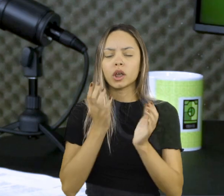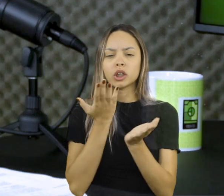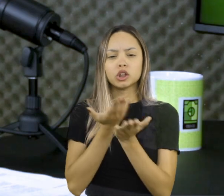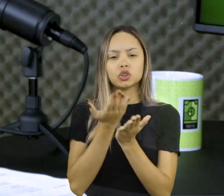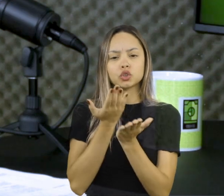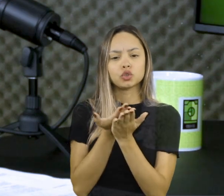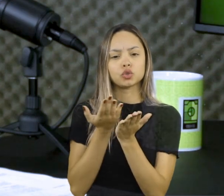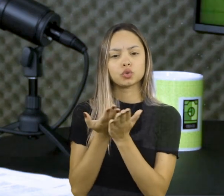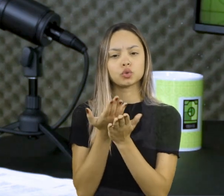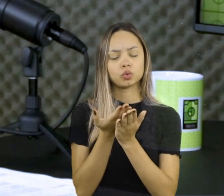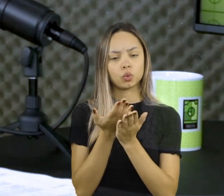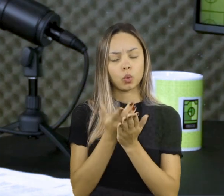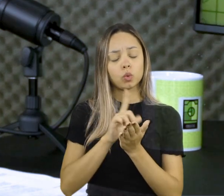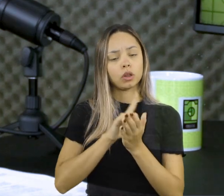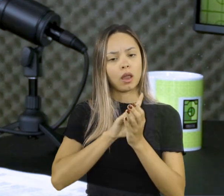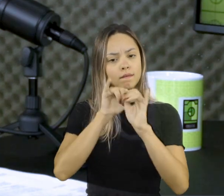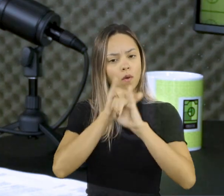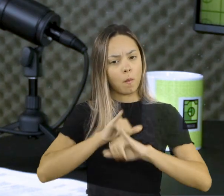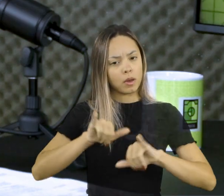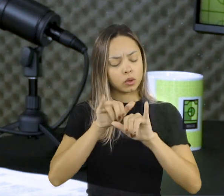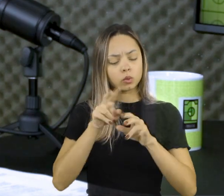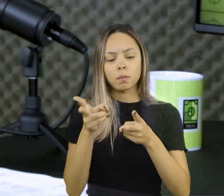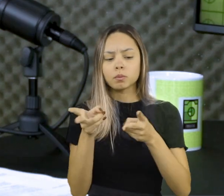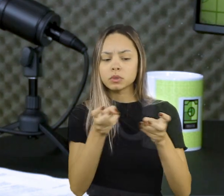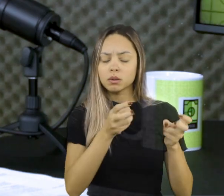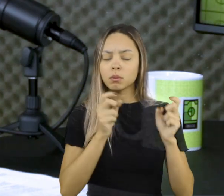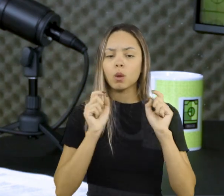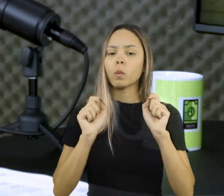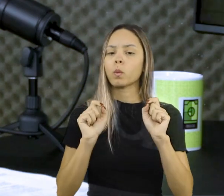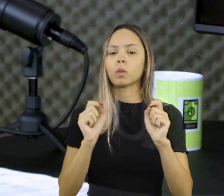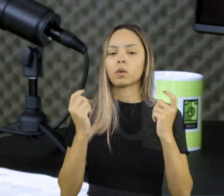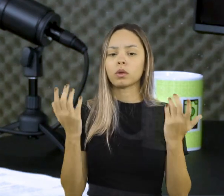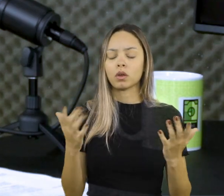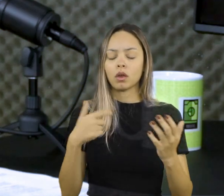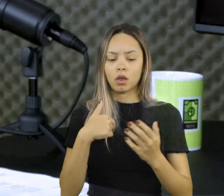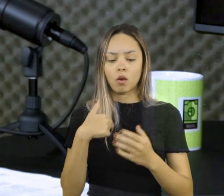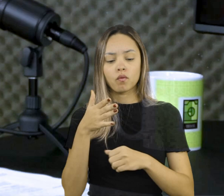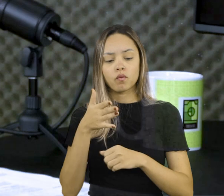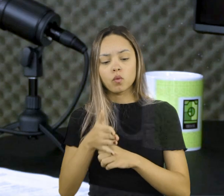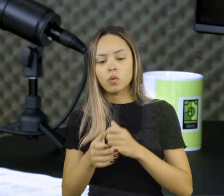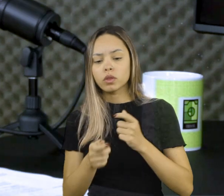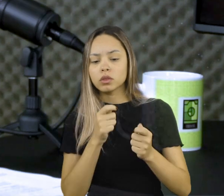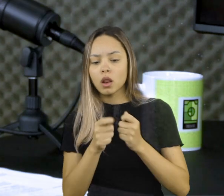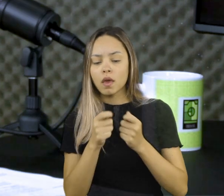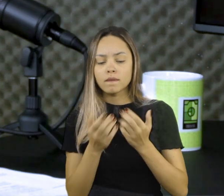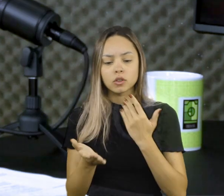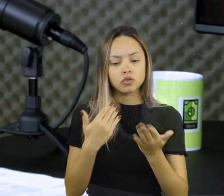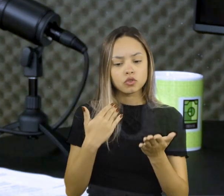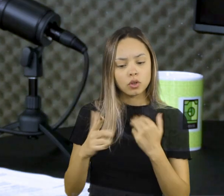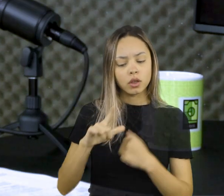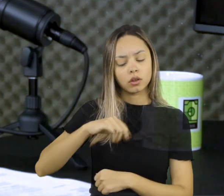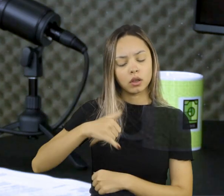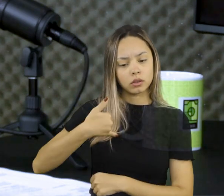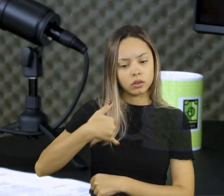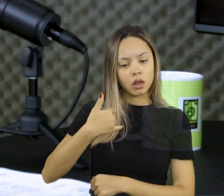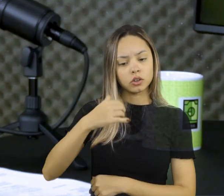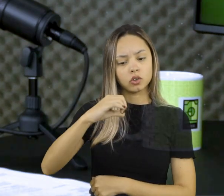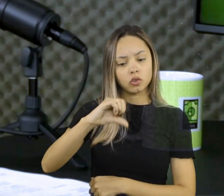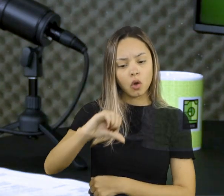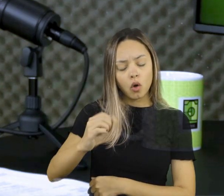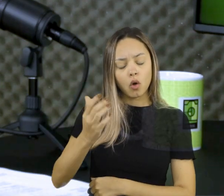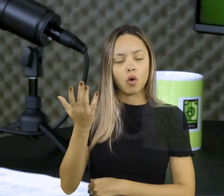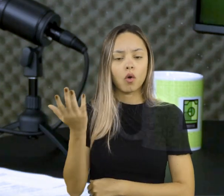casa a partir das informações que você observou? Eu fui lá, eu entrevistei que Hugo tem 9 anos, que Hugo